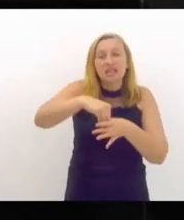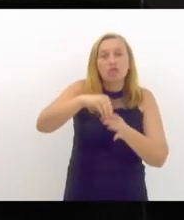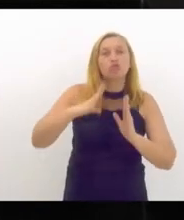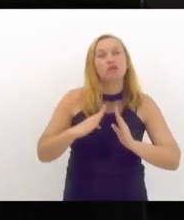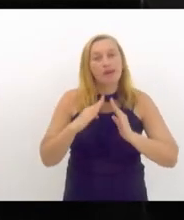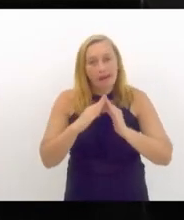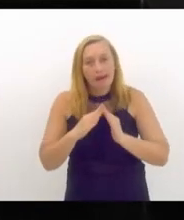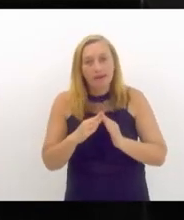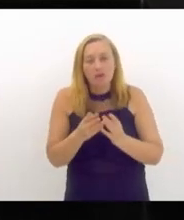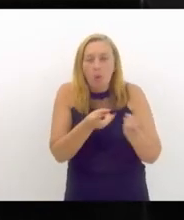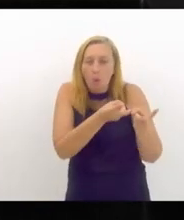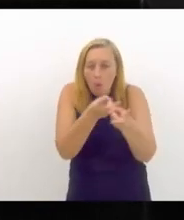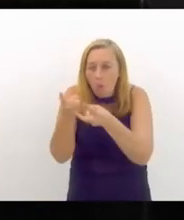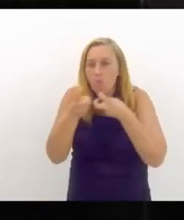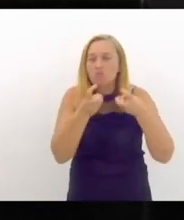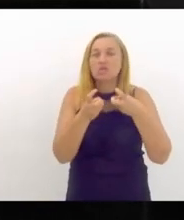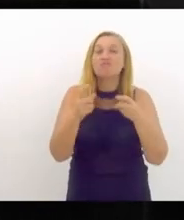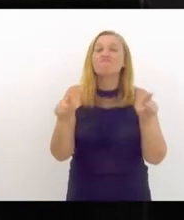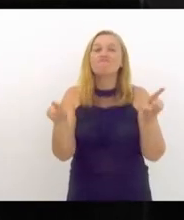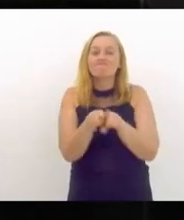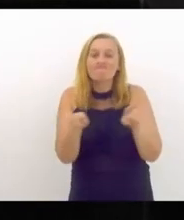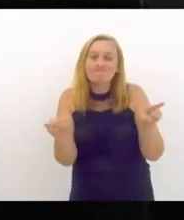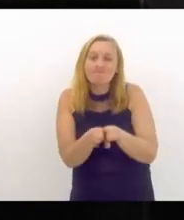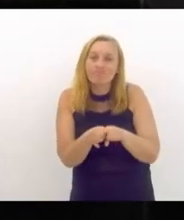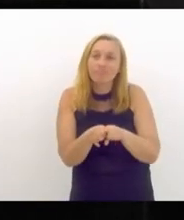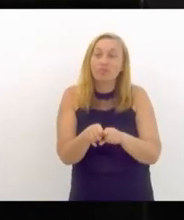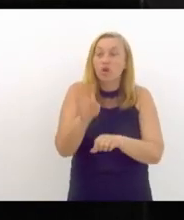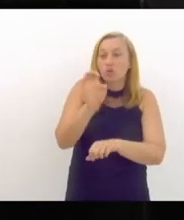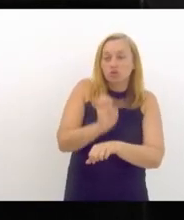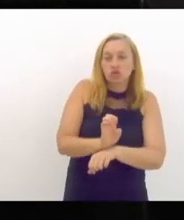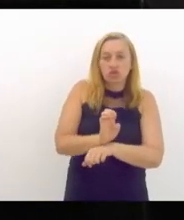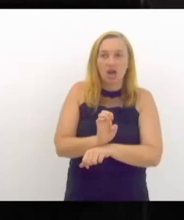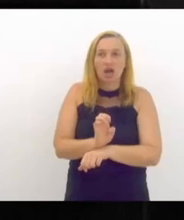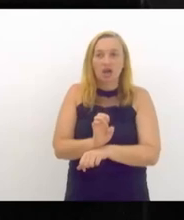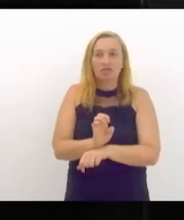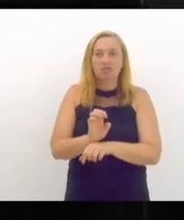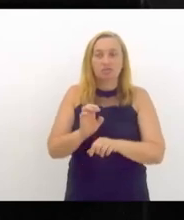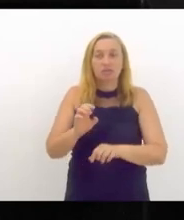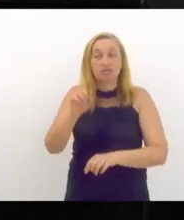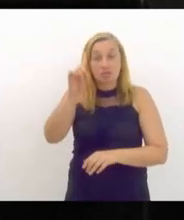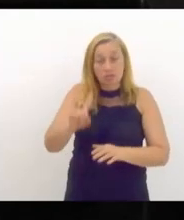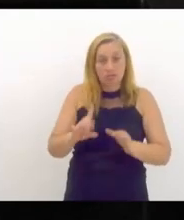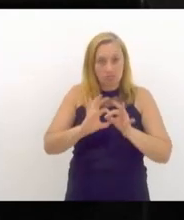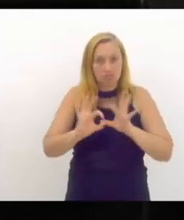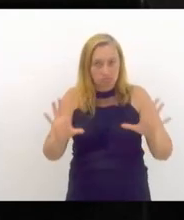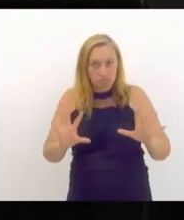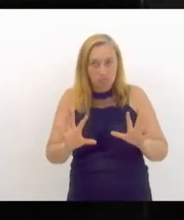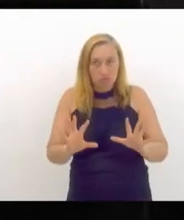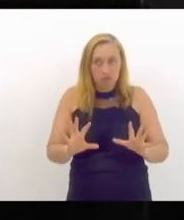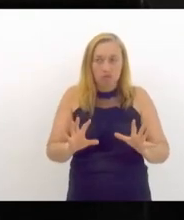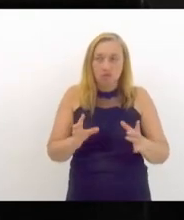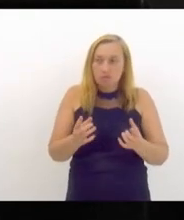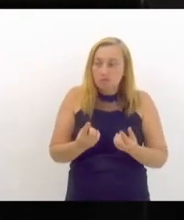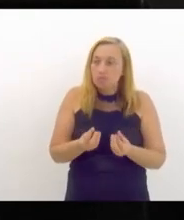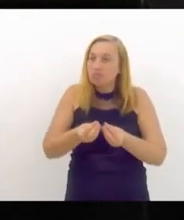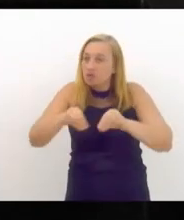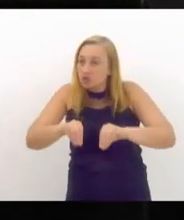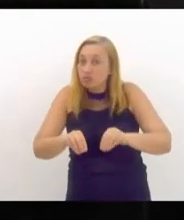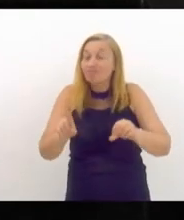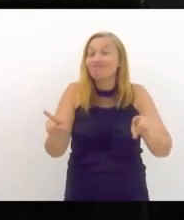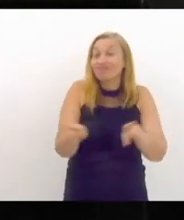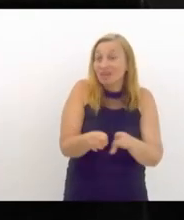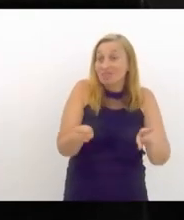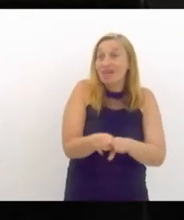casa, observando também o Estado Democrático de Direito a ser atingido, espera